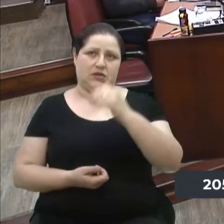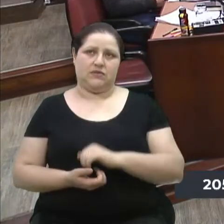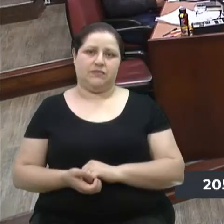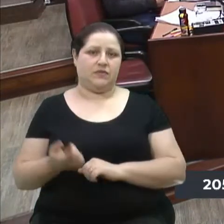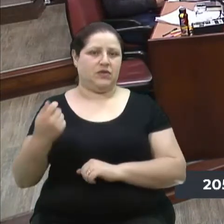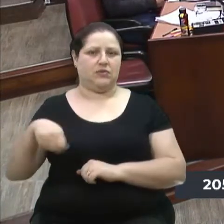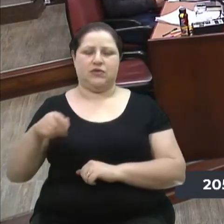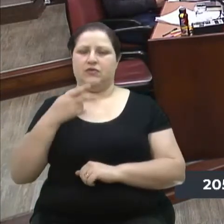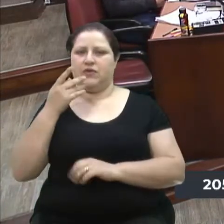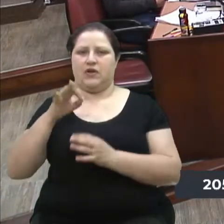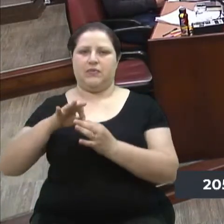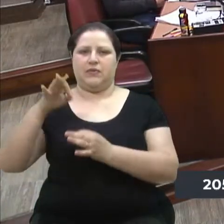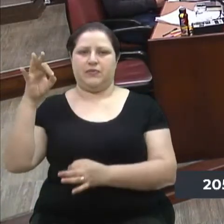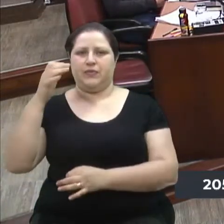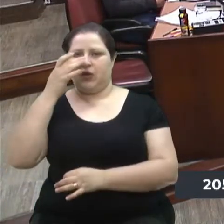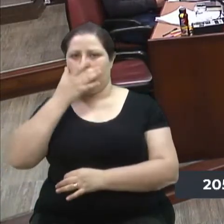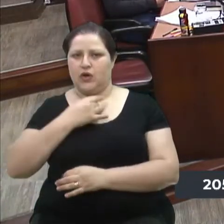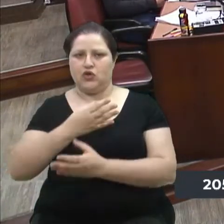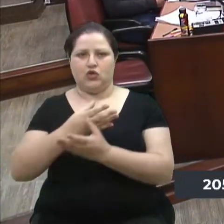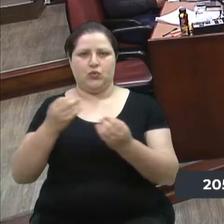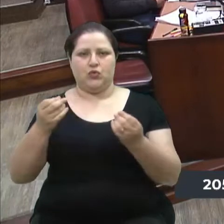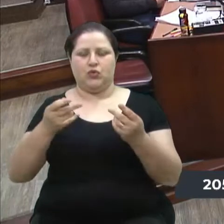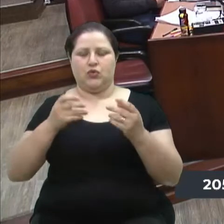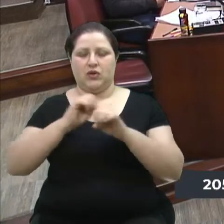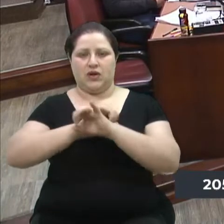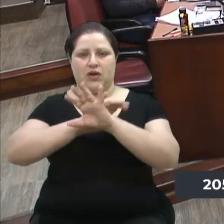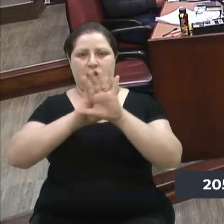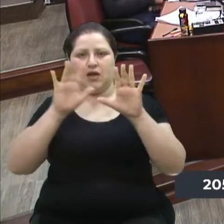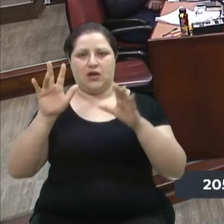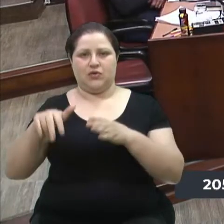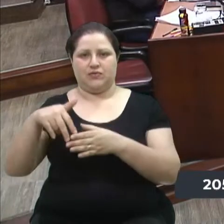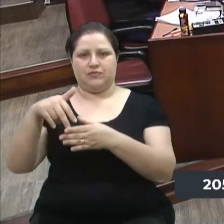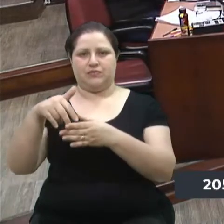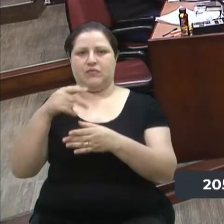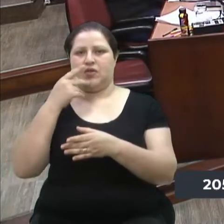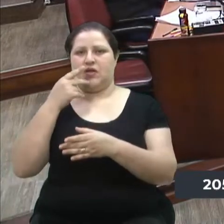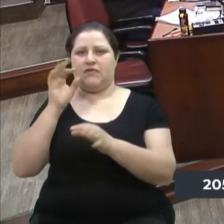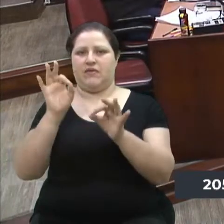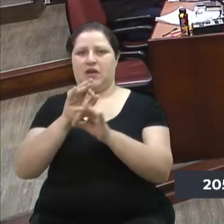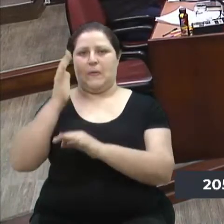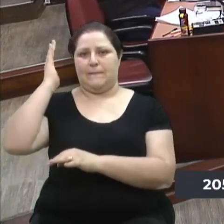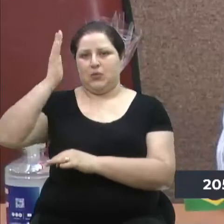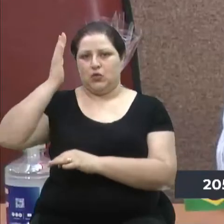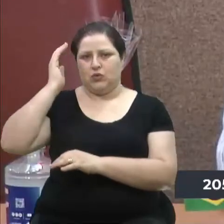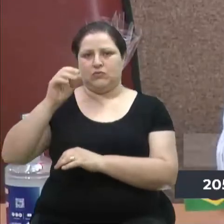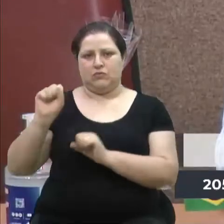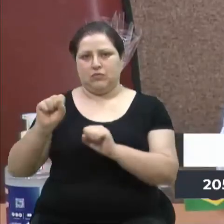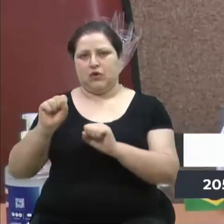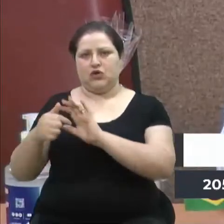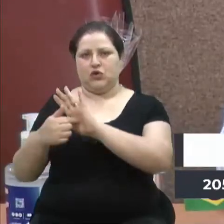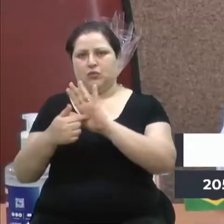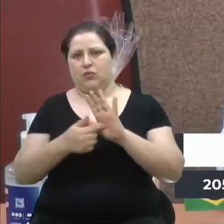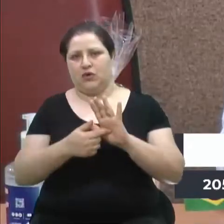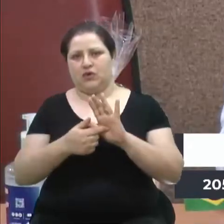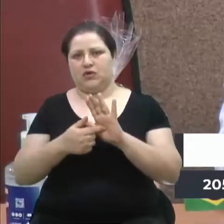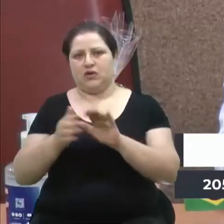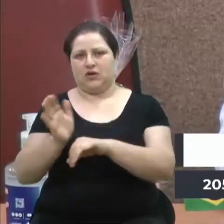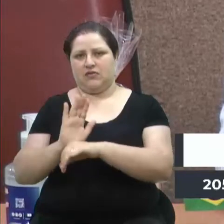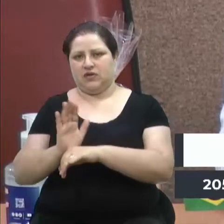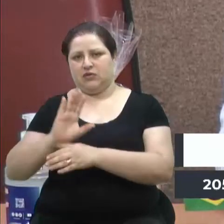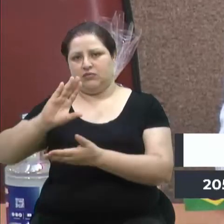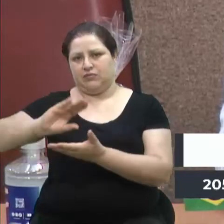preciso falar muito eu acho que eu fui muito muito Claro na Tribuna eu não chamei ninguém de burro porque puxa a gravação aí que eu quero ver aonde foi que eu